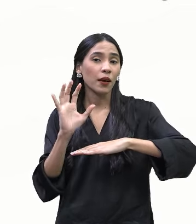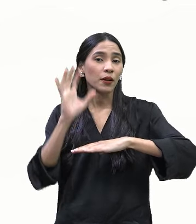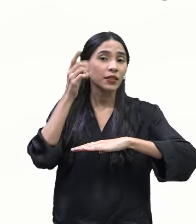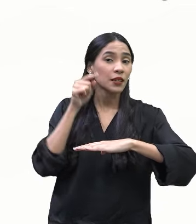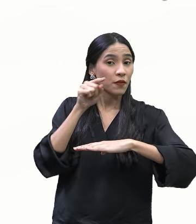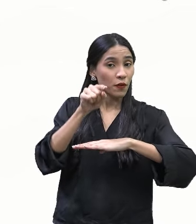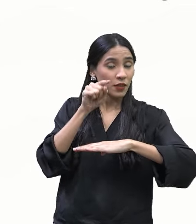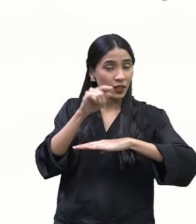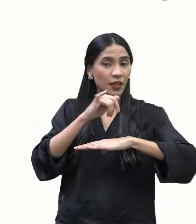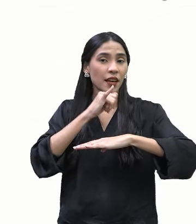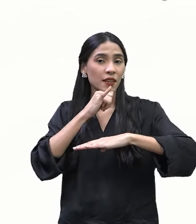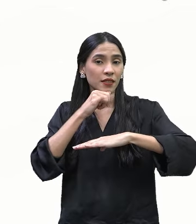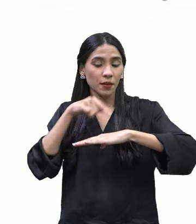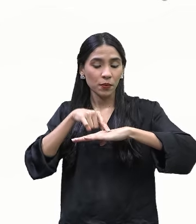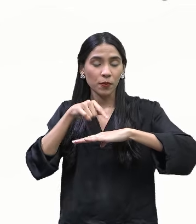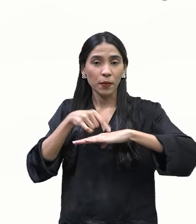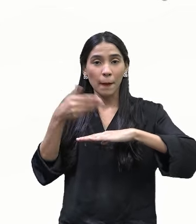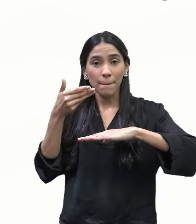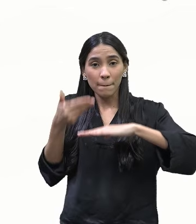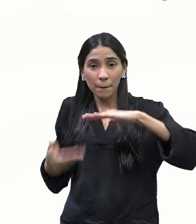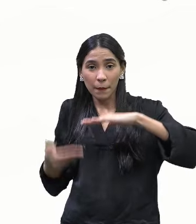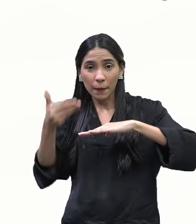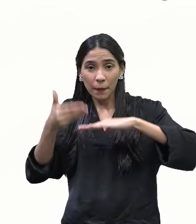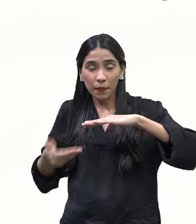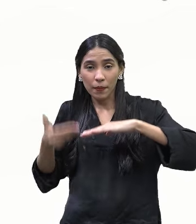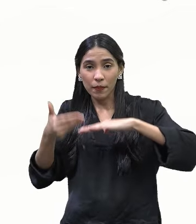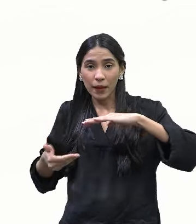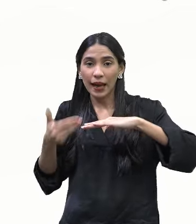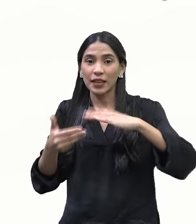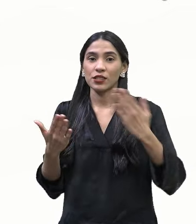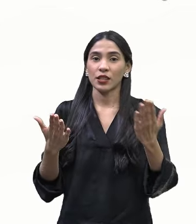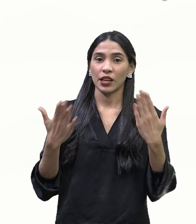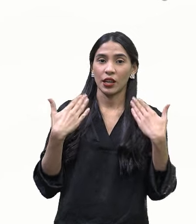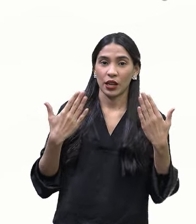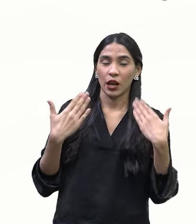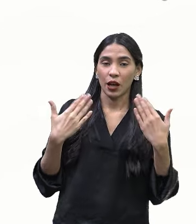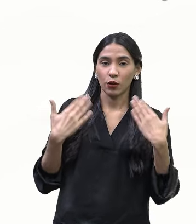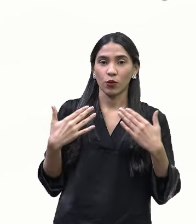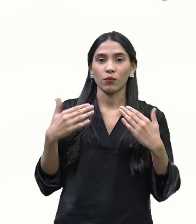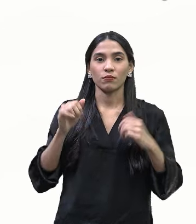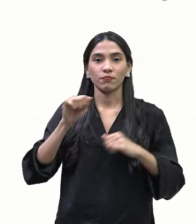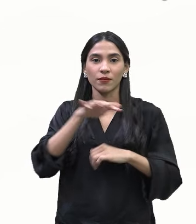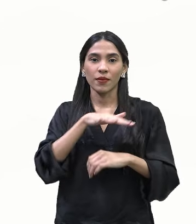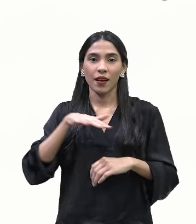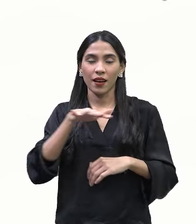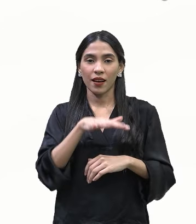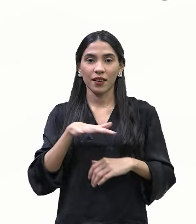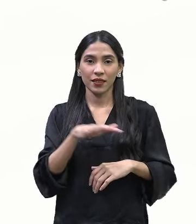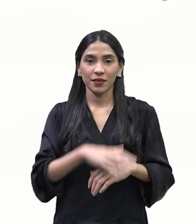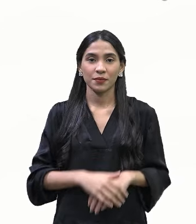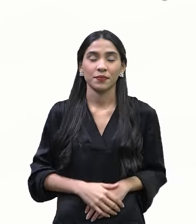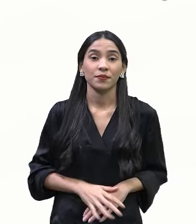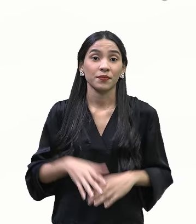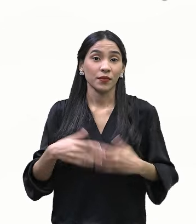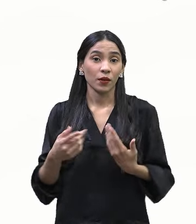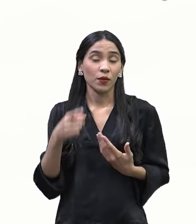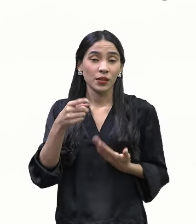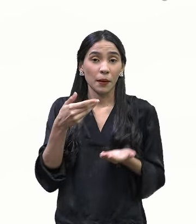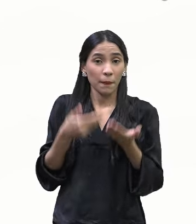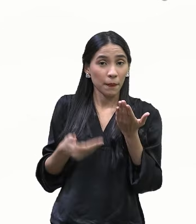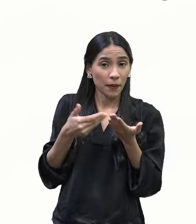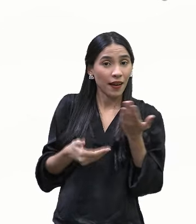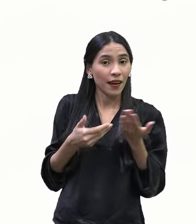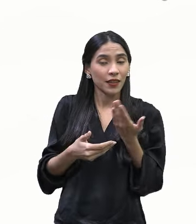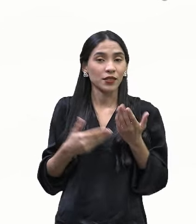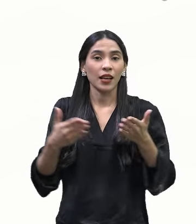que você vai perder calor para o ambiente, tá? Então, você vai perder